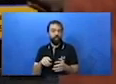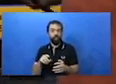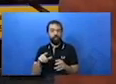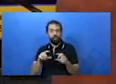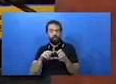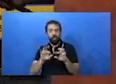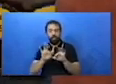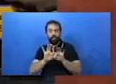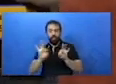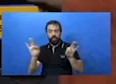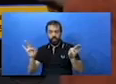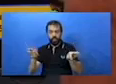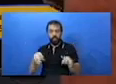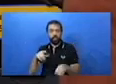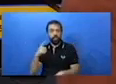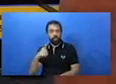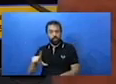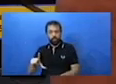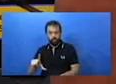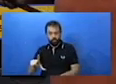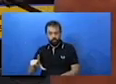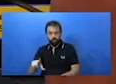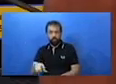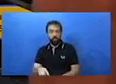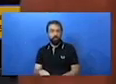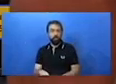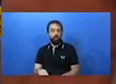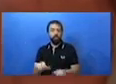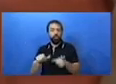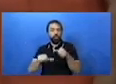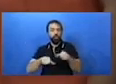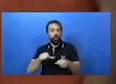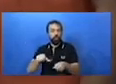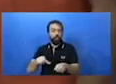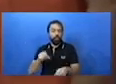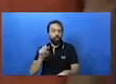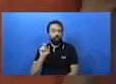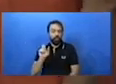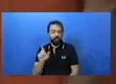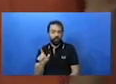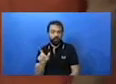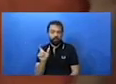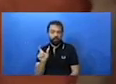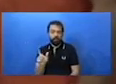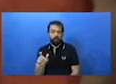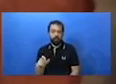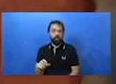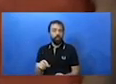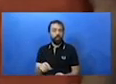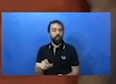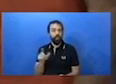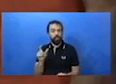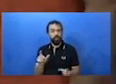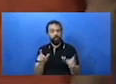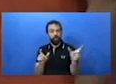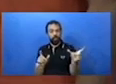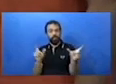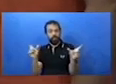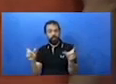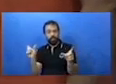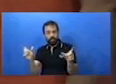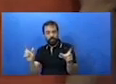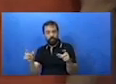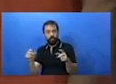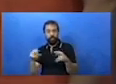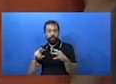mesmo sentido, ou seja, um sinônimo, utilizada no cordel lido em aula. Então, eu tenho aqui